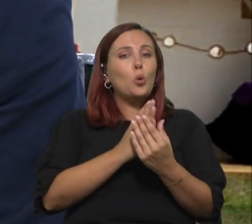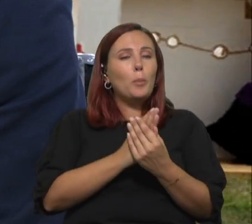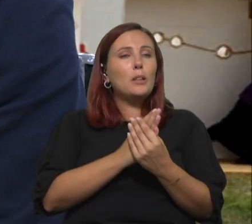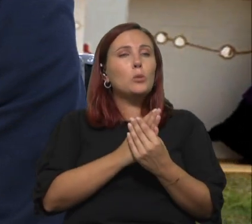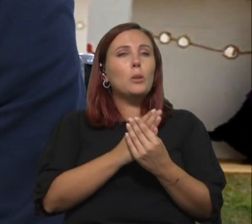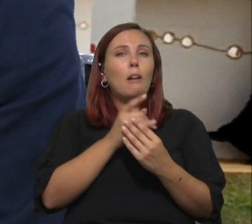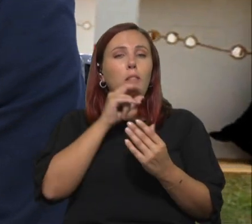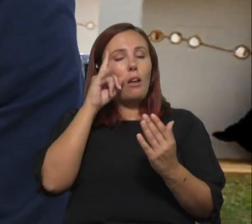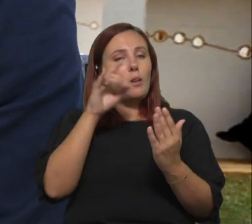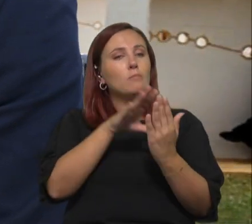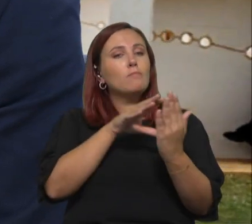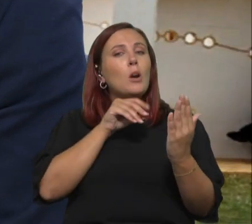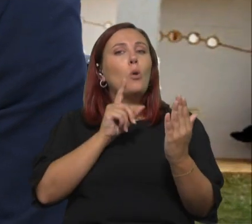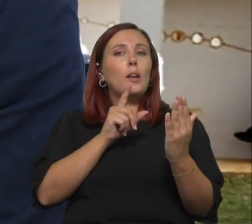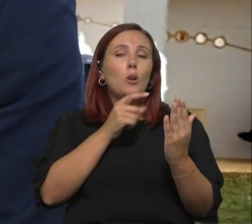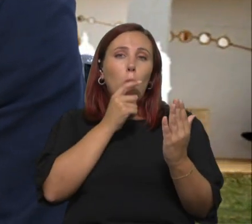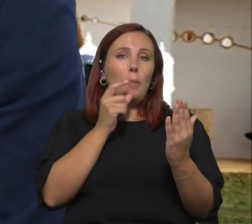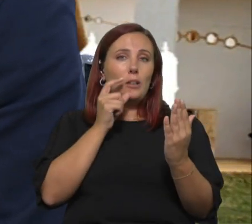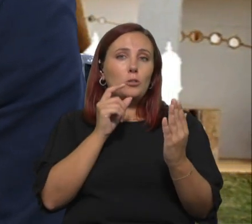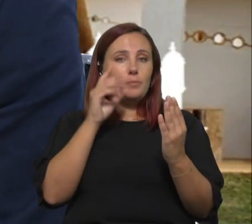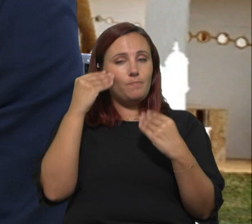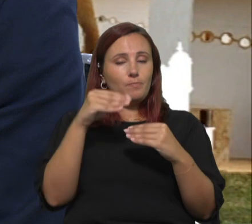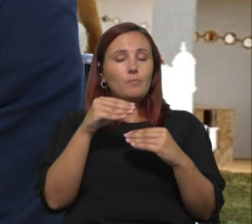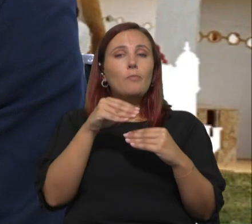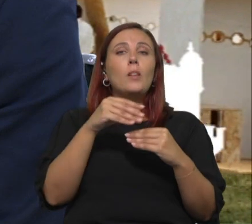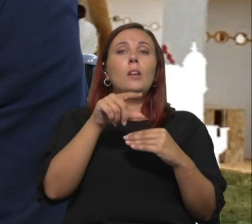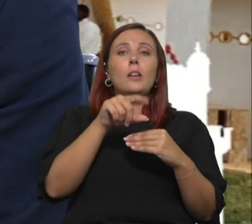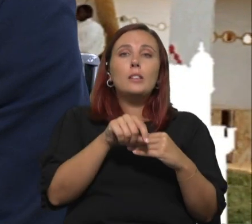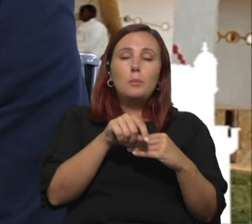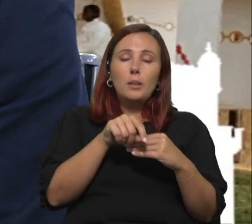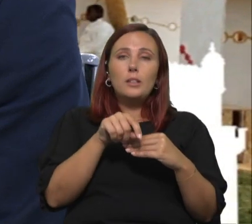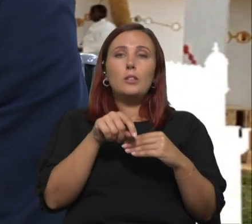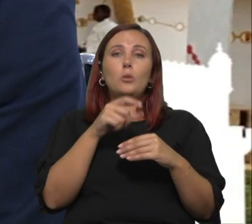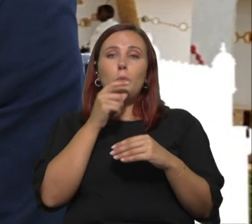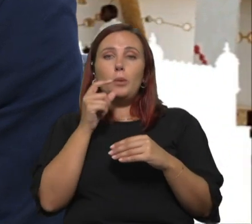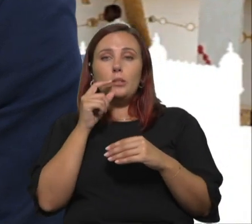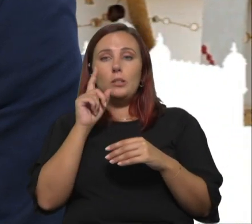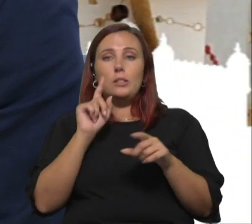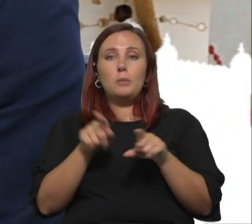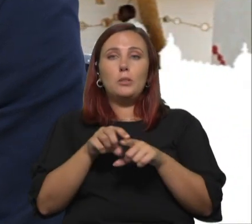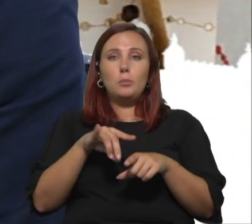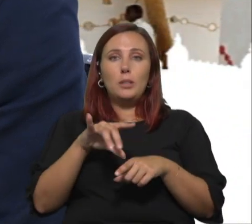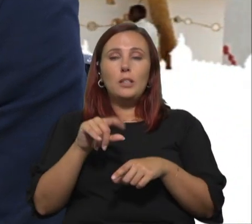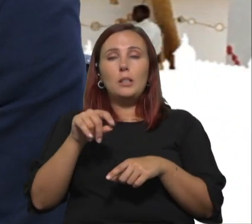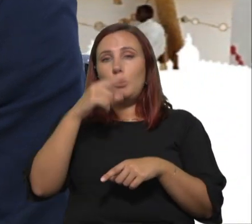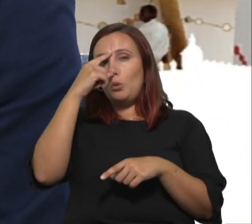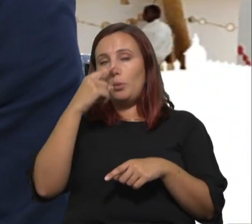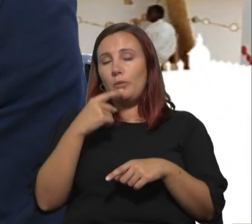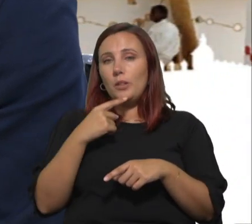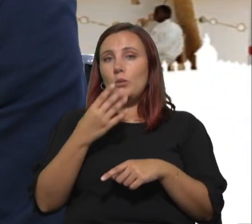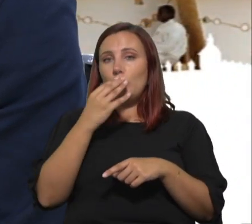inspirador o Pacto Educativo Global, também o Ideário do Instituto das Irmãs do Coração de Maria, naturalmente o perfil dos alunos à saída da escola obrigatória,